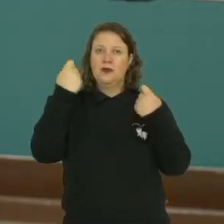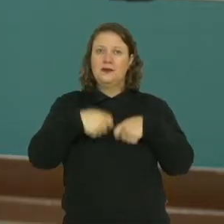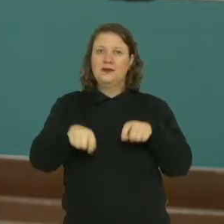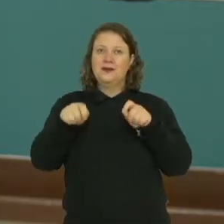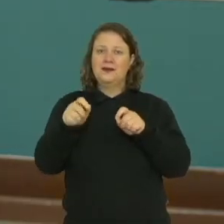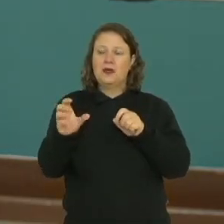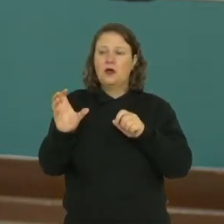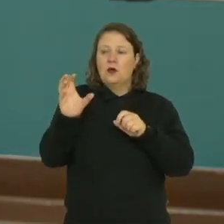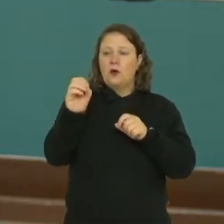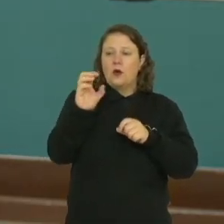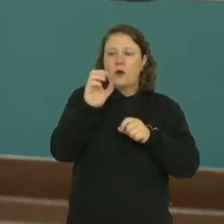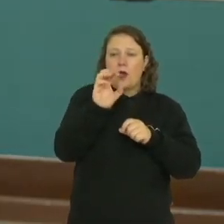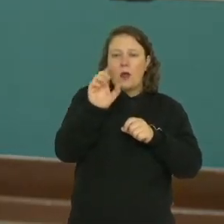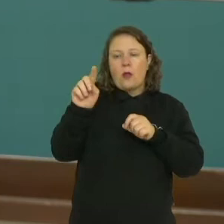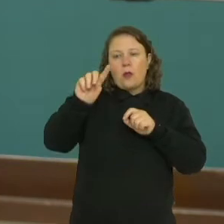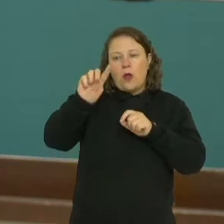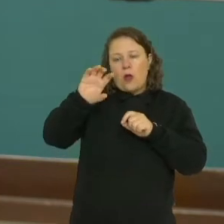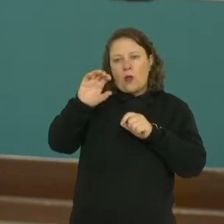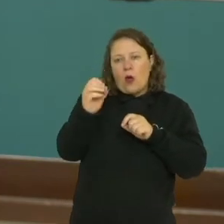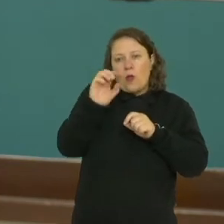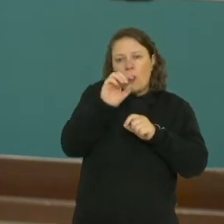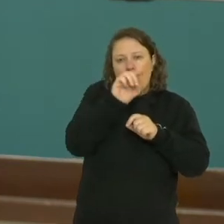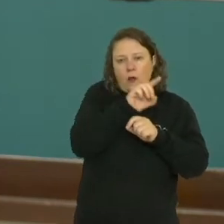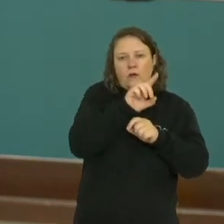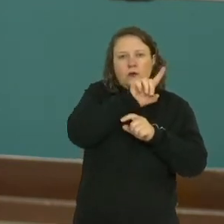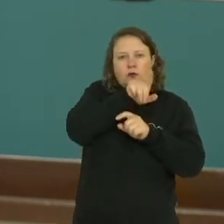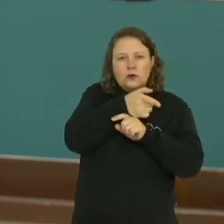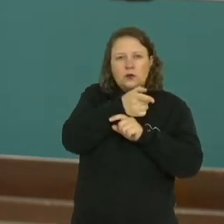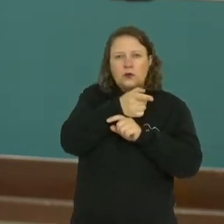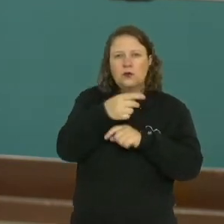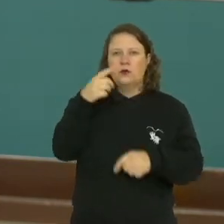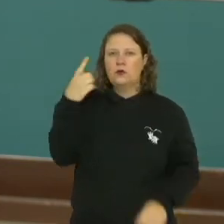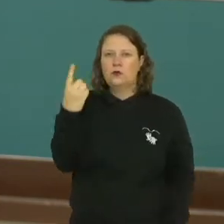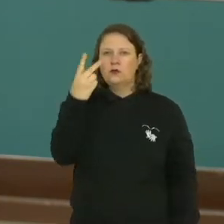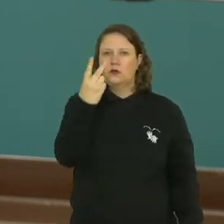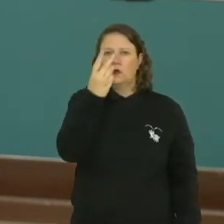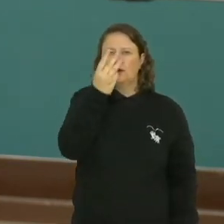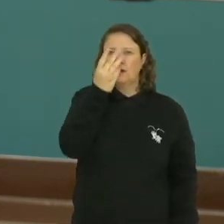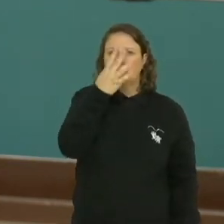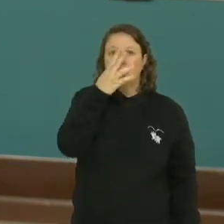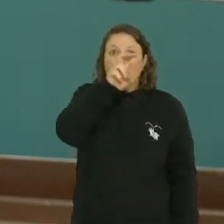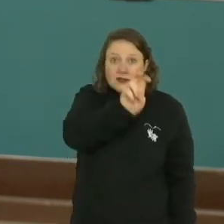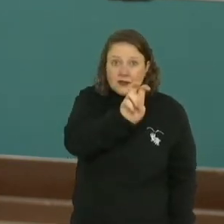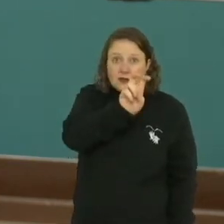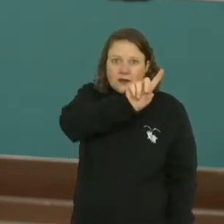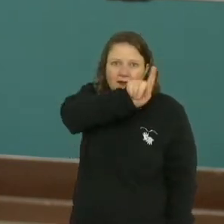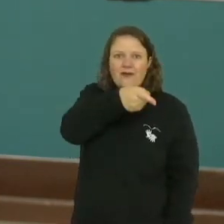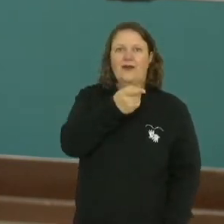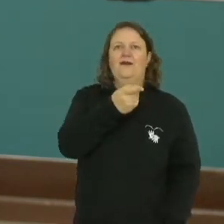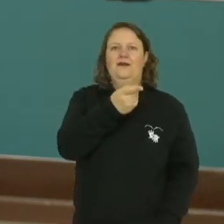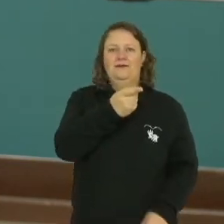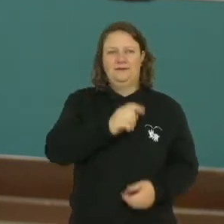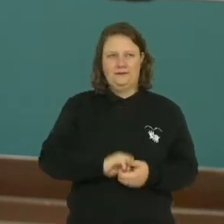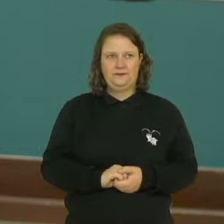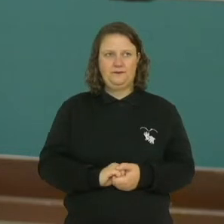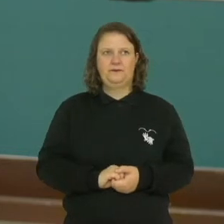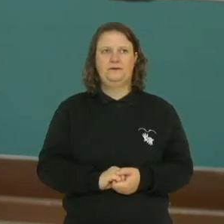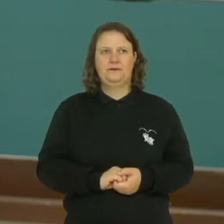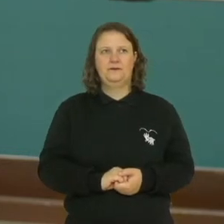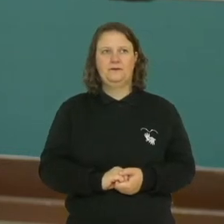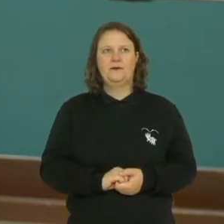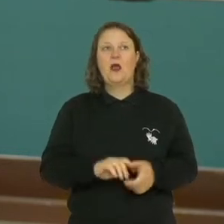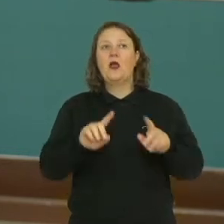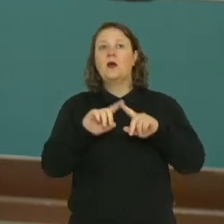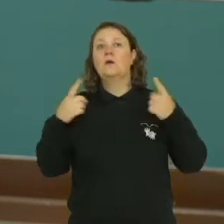casas decimais. Então, a gente vem de trás para frente, 1, 2, 3, 4, 5 e colocamos a vírgula. Ok, mas